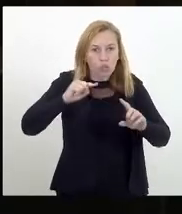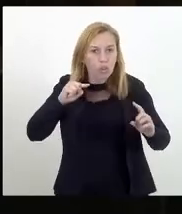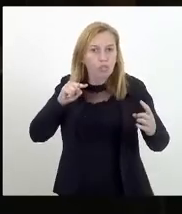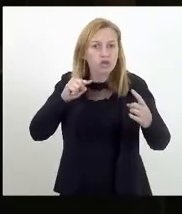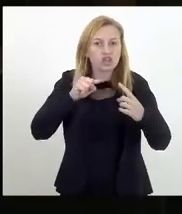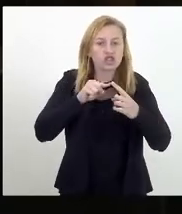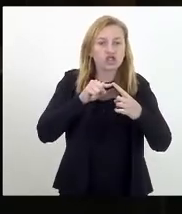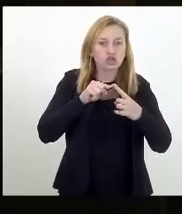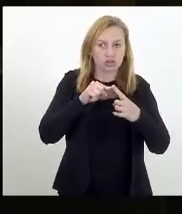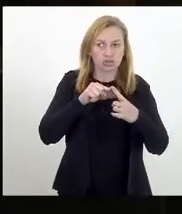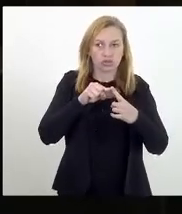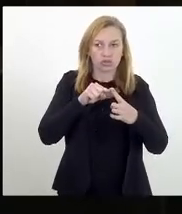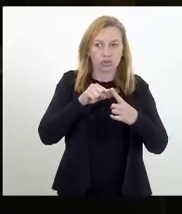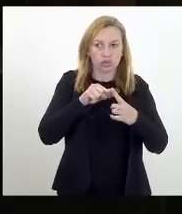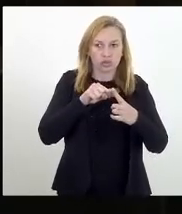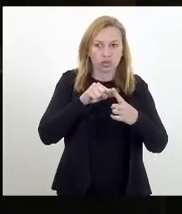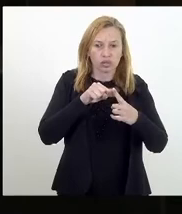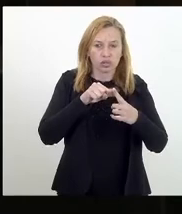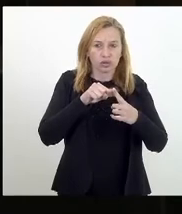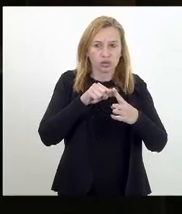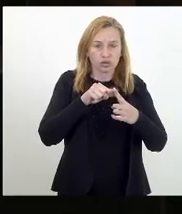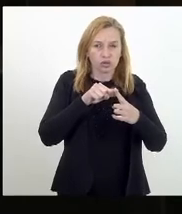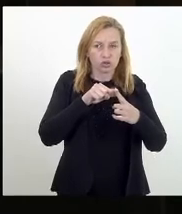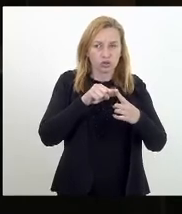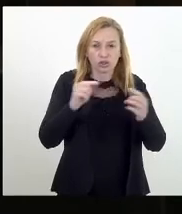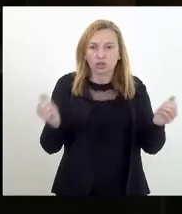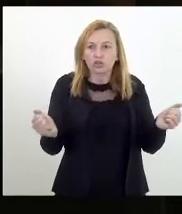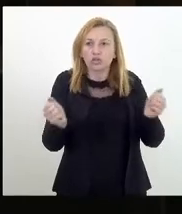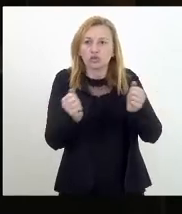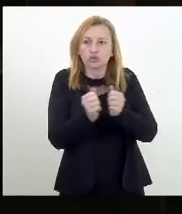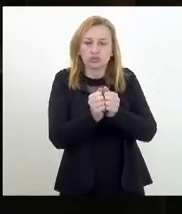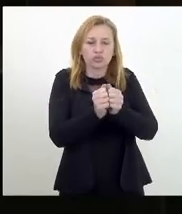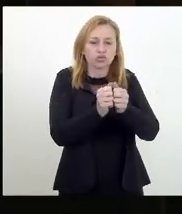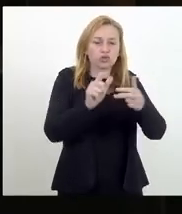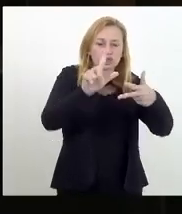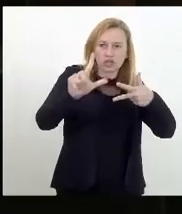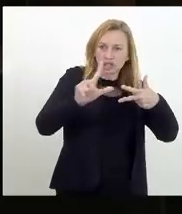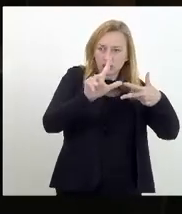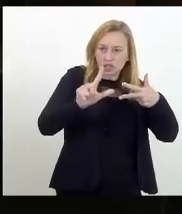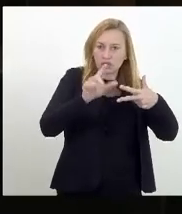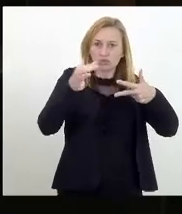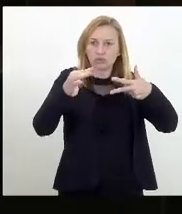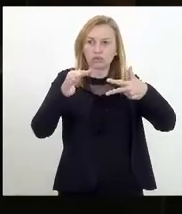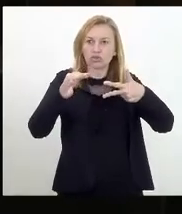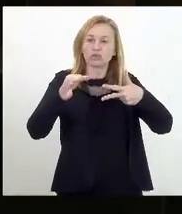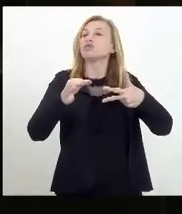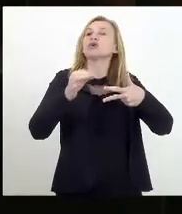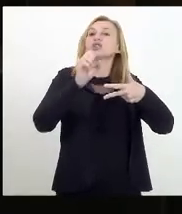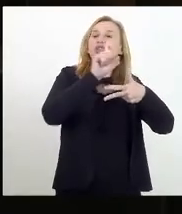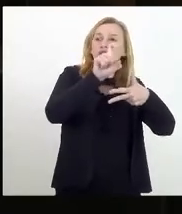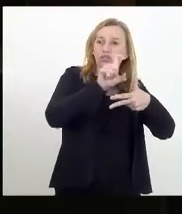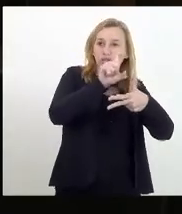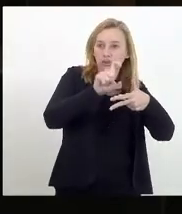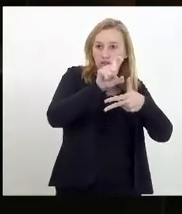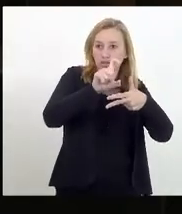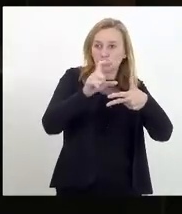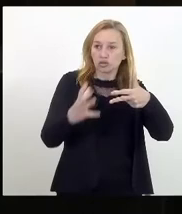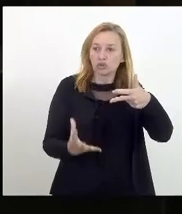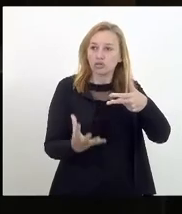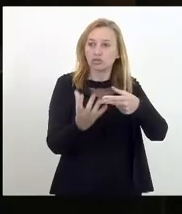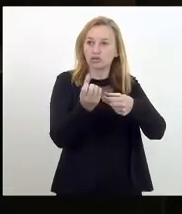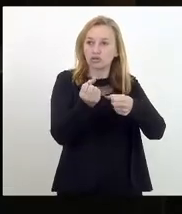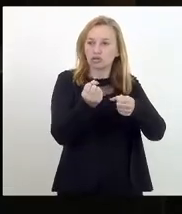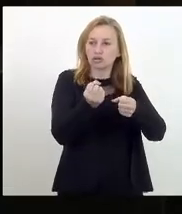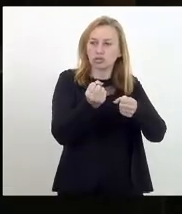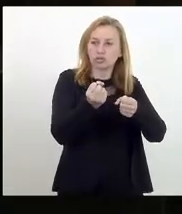objetivo de ladeando o legislativo o Executivo contribuírem para o crescimento e